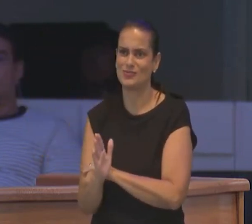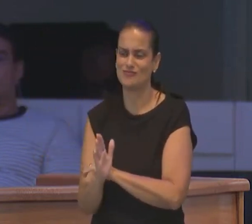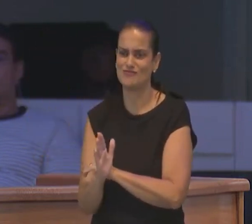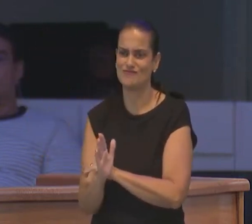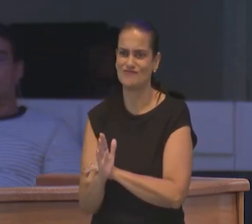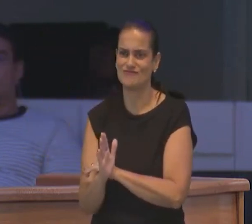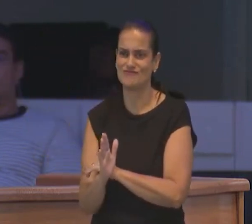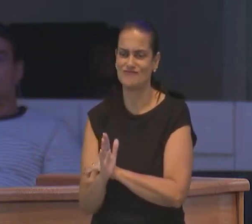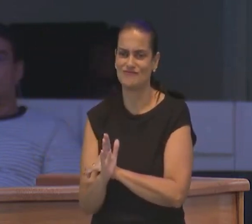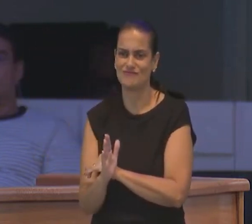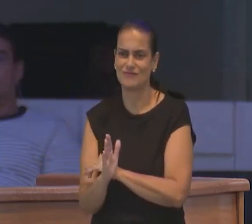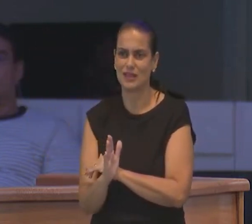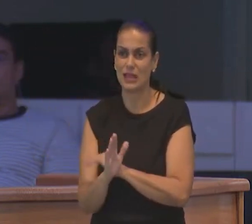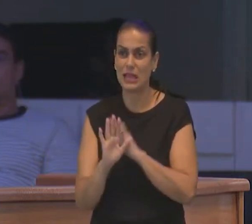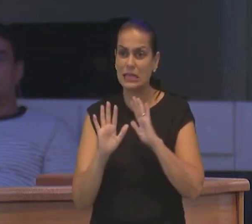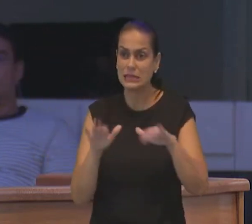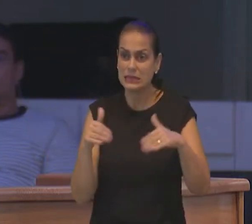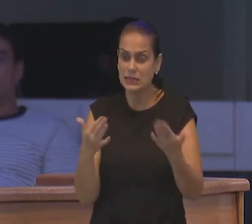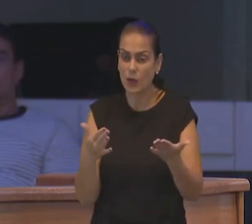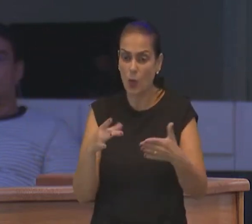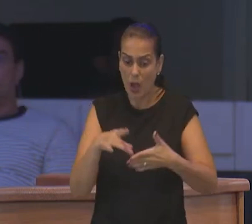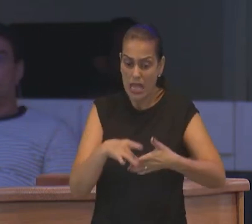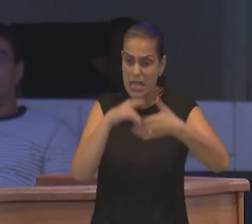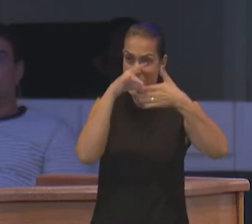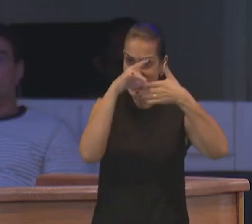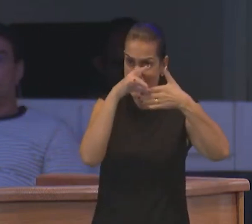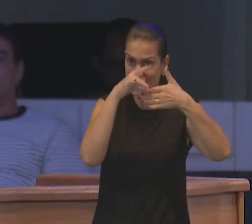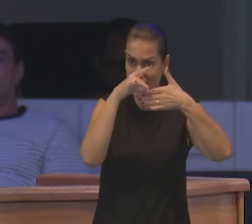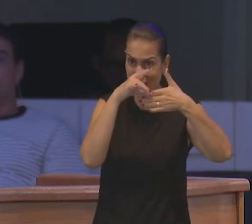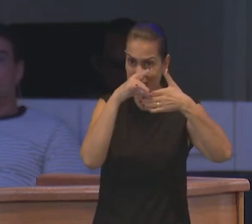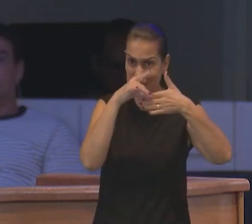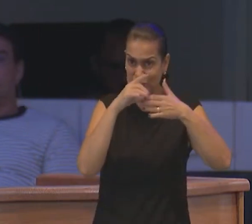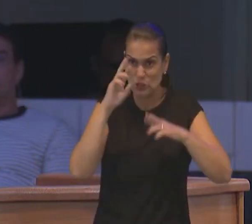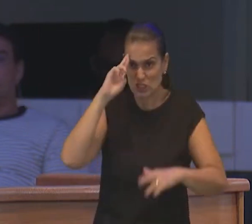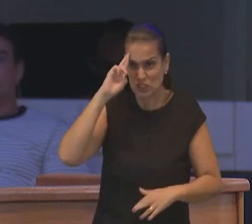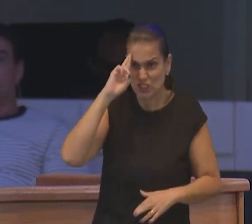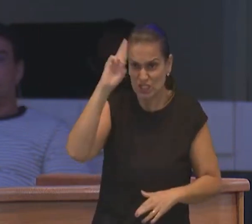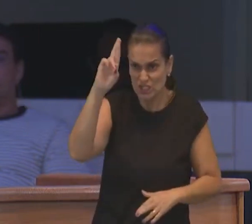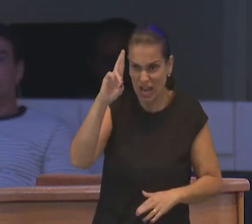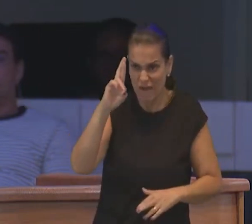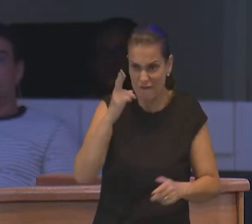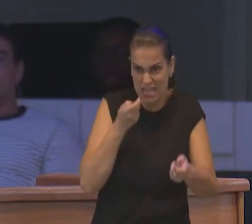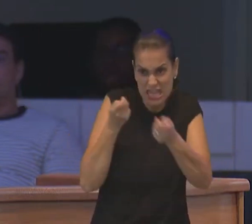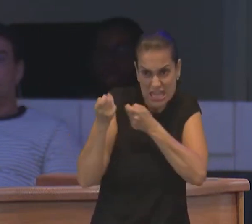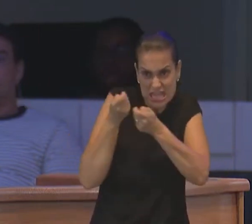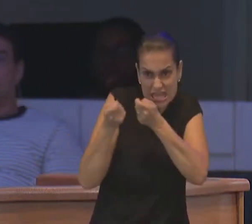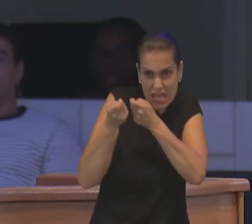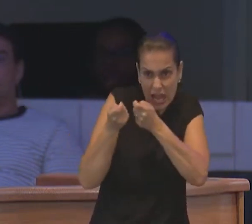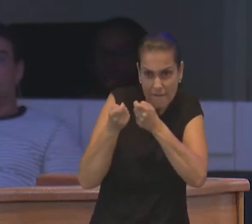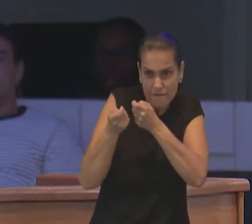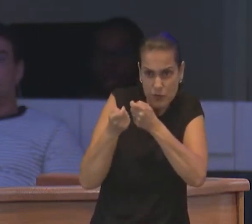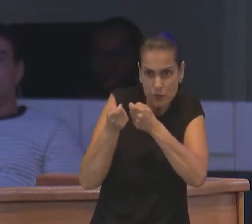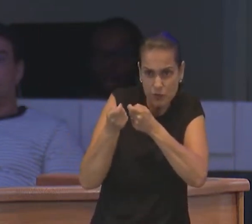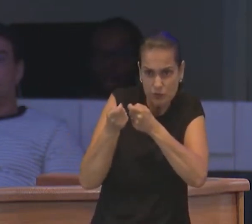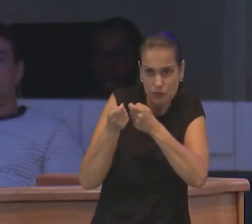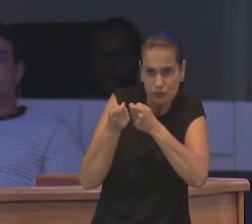jeito. Os líderes hoje do comando do tráfico do Brasil e do mundo